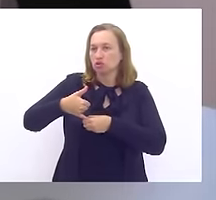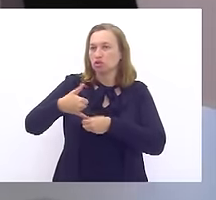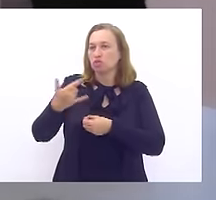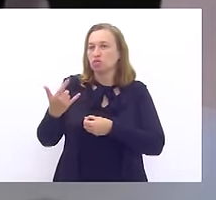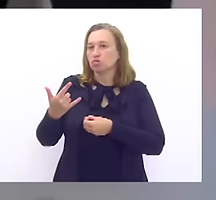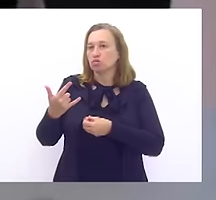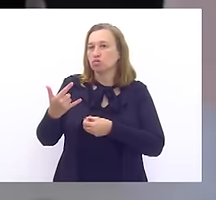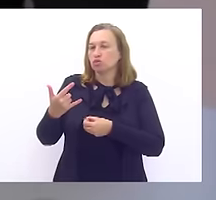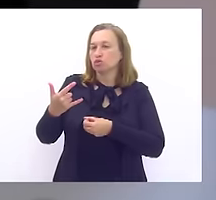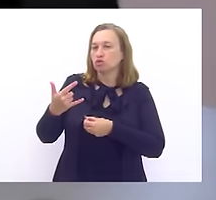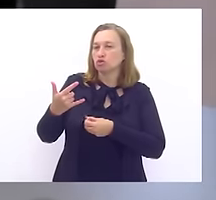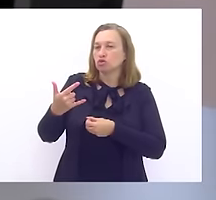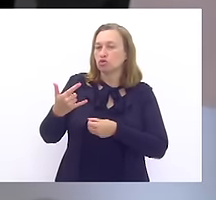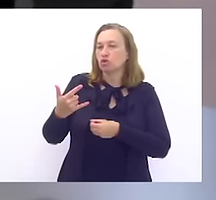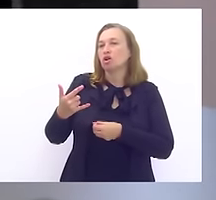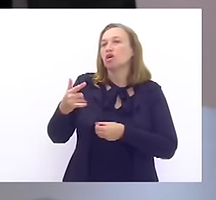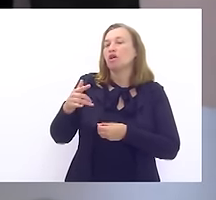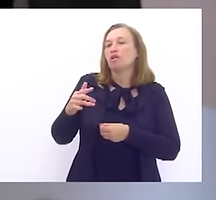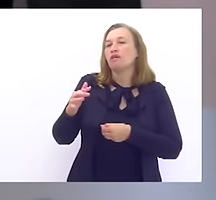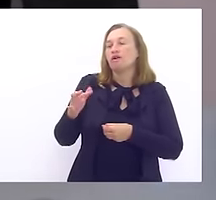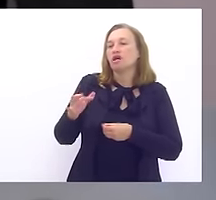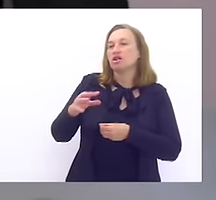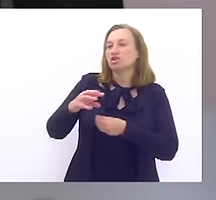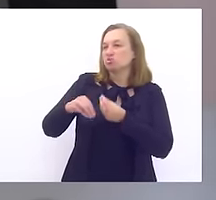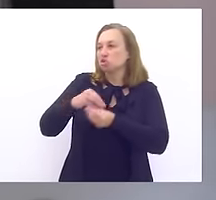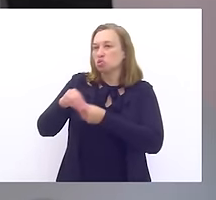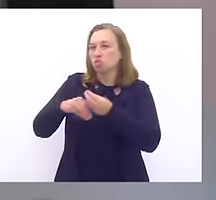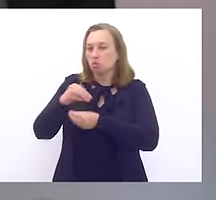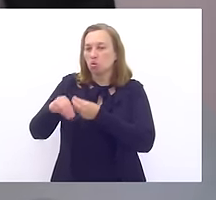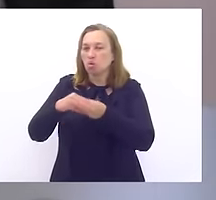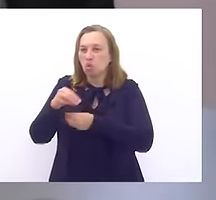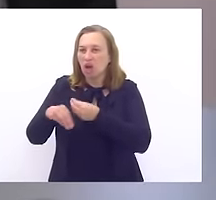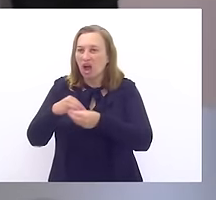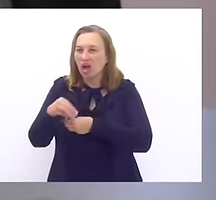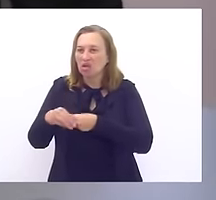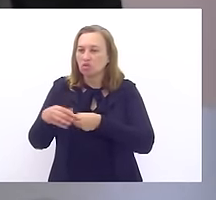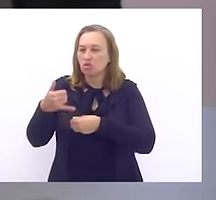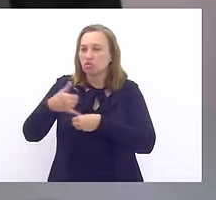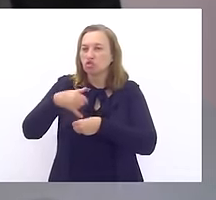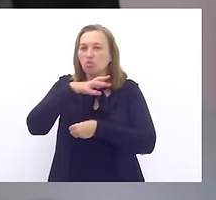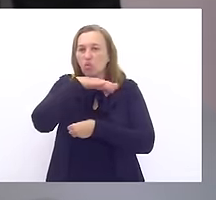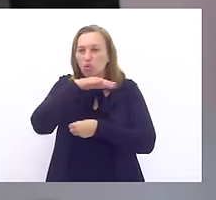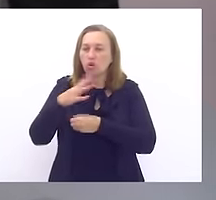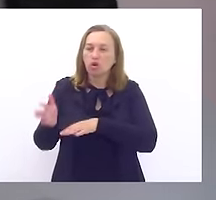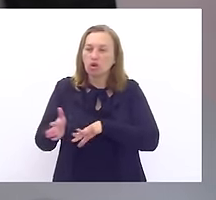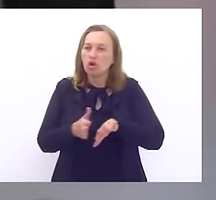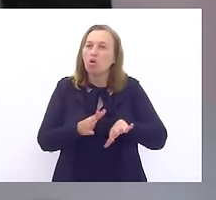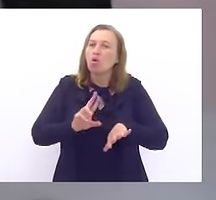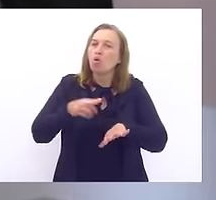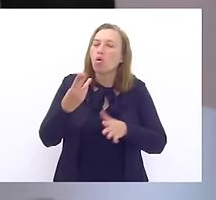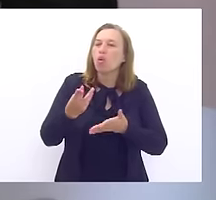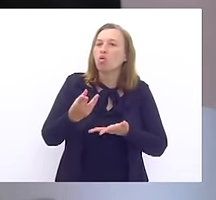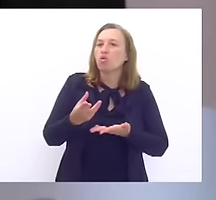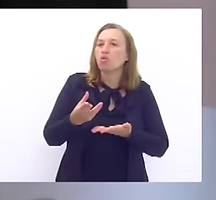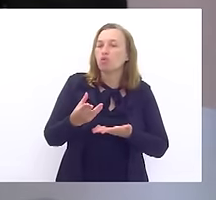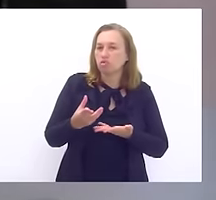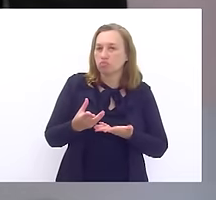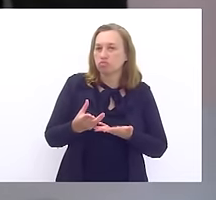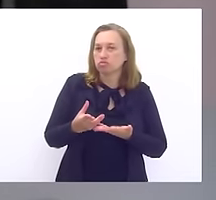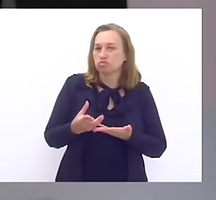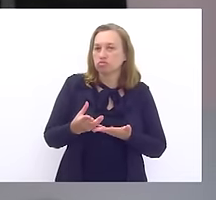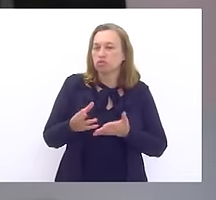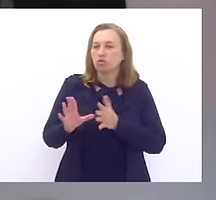ou tanto fraude tributária ou tanto uma questão de fazer isso de falsificação tá